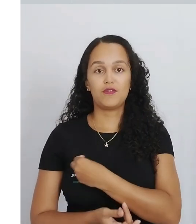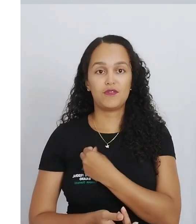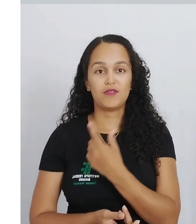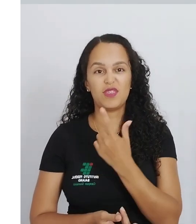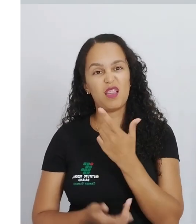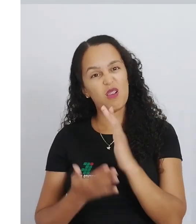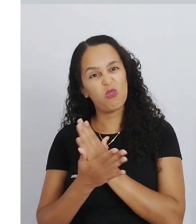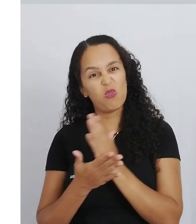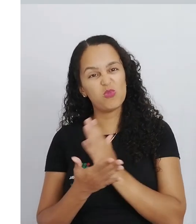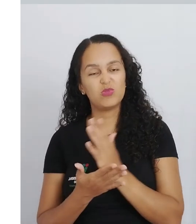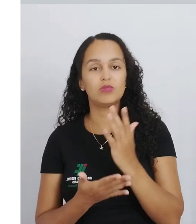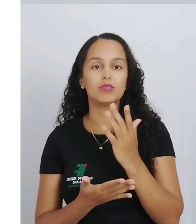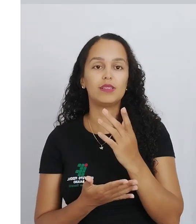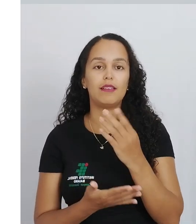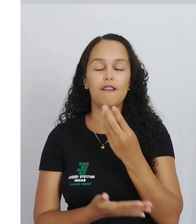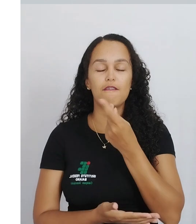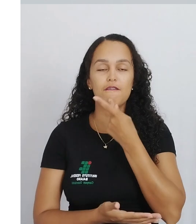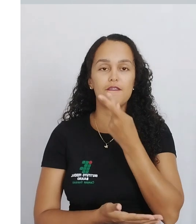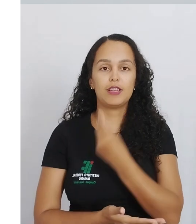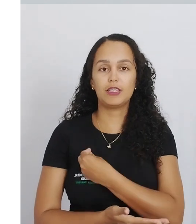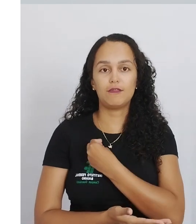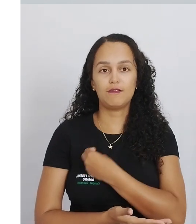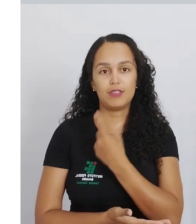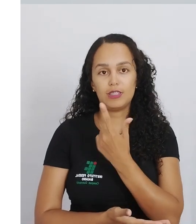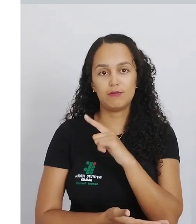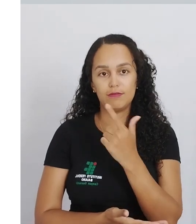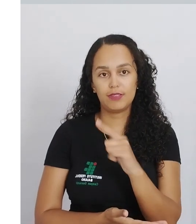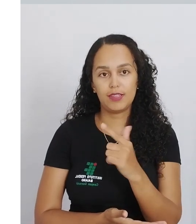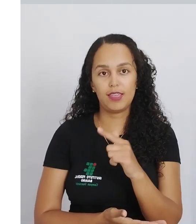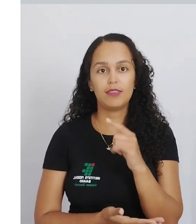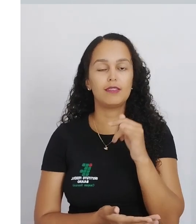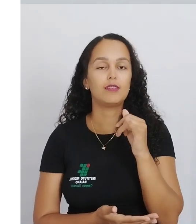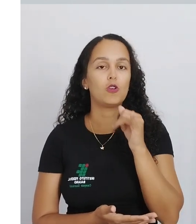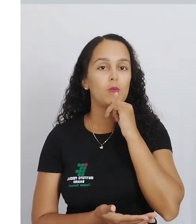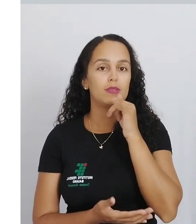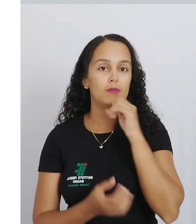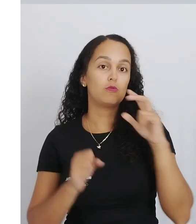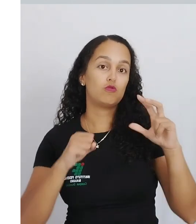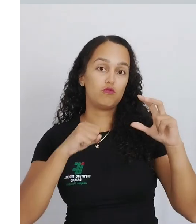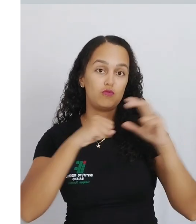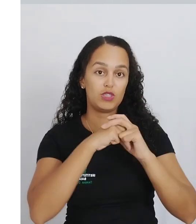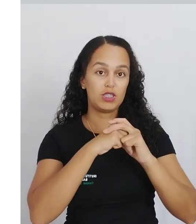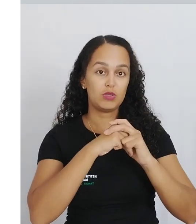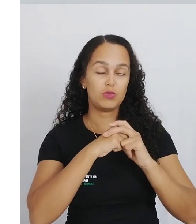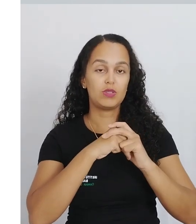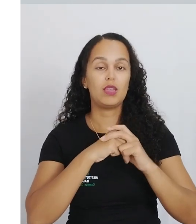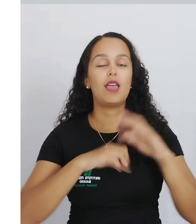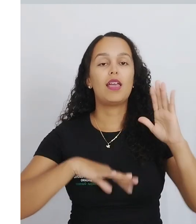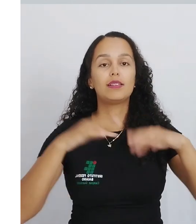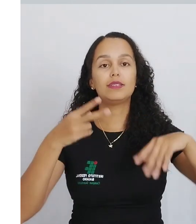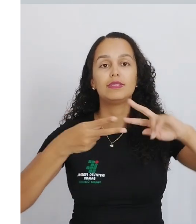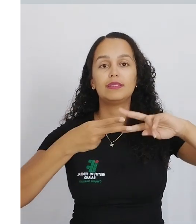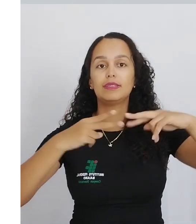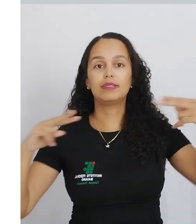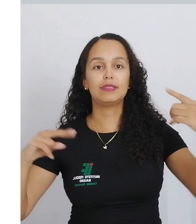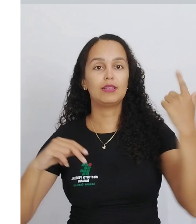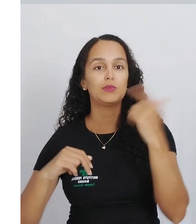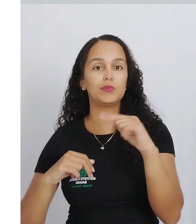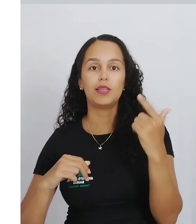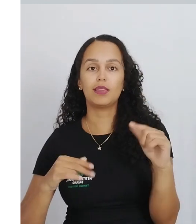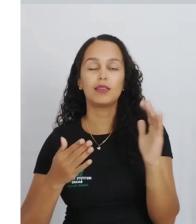alguns, mas são por outros, que são os vírus, por exemplo, que nem todos têm DNA. Muitos vírus